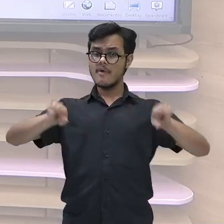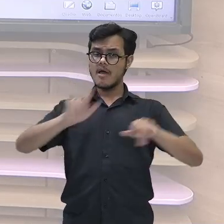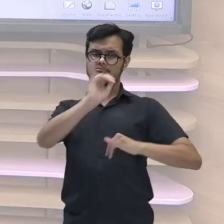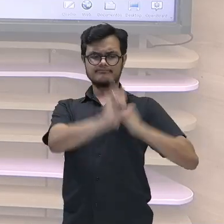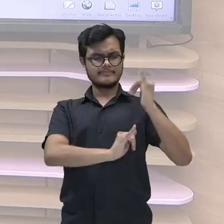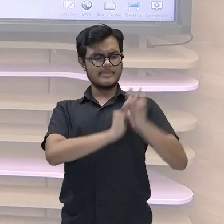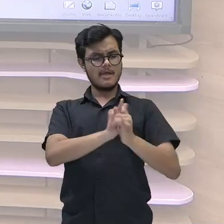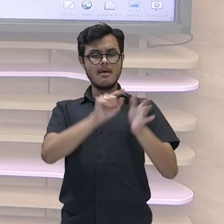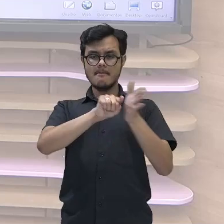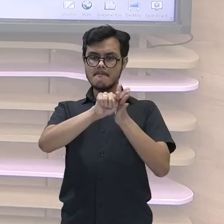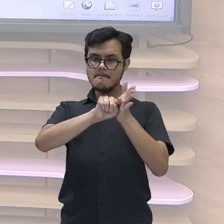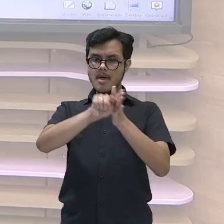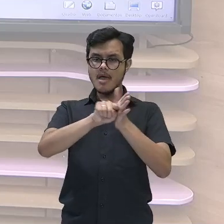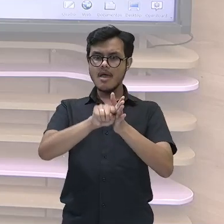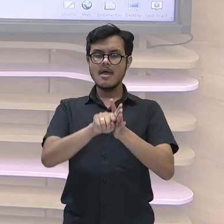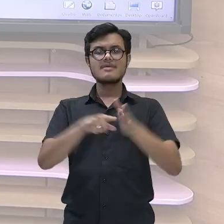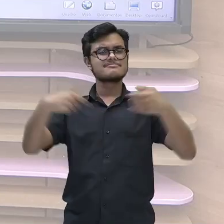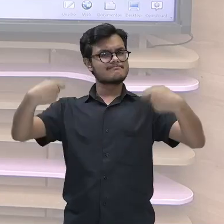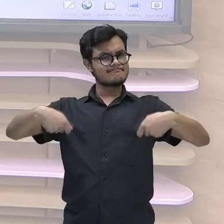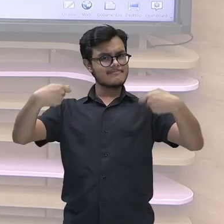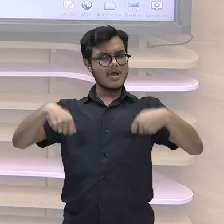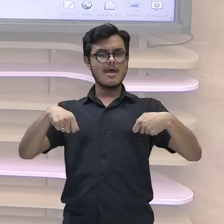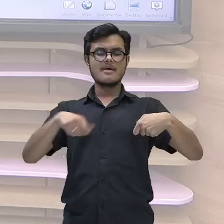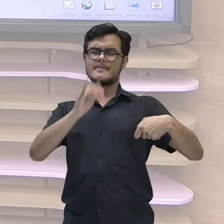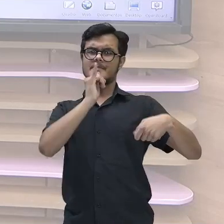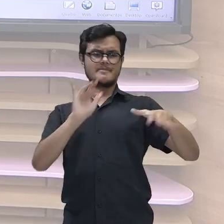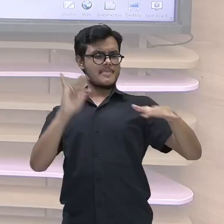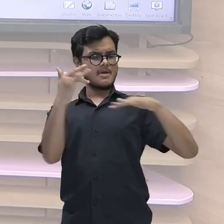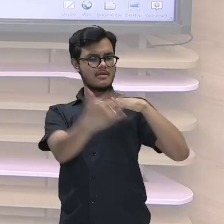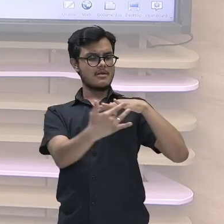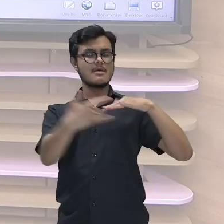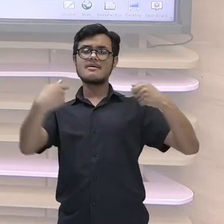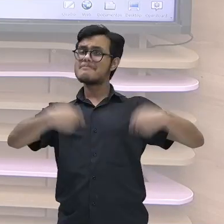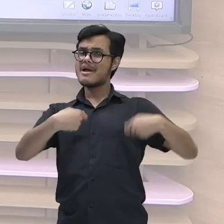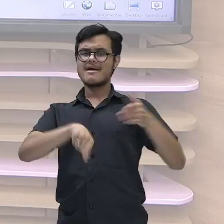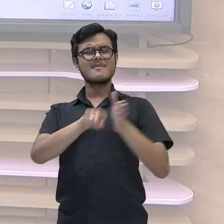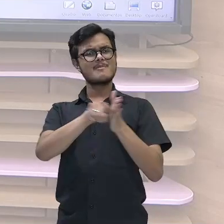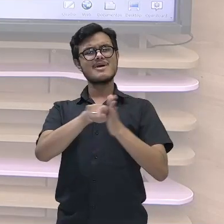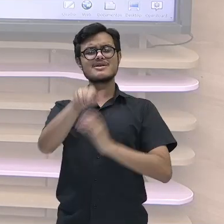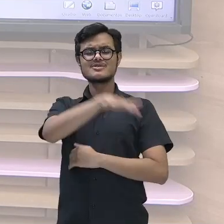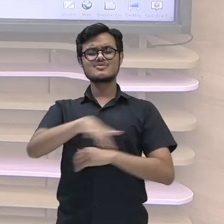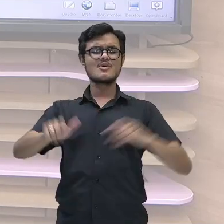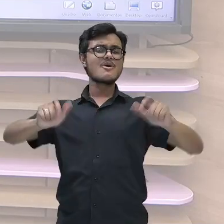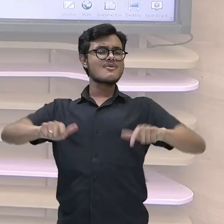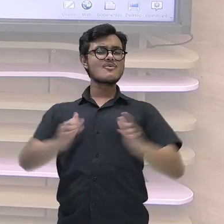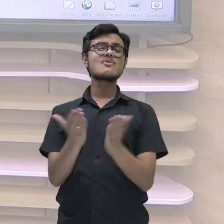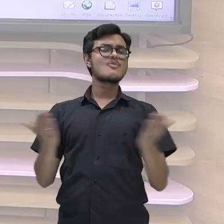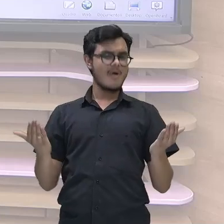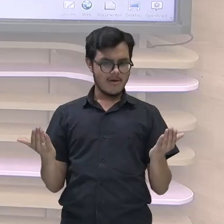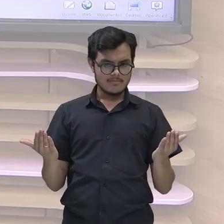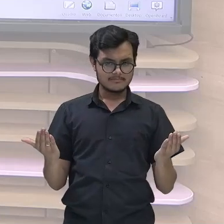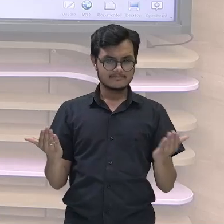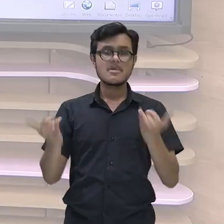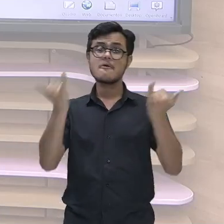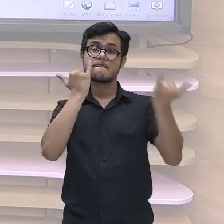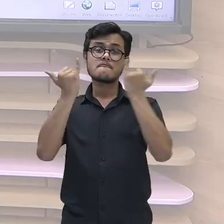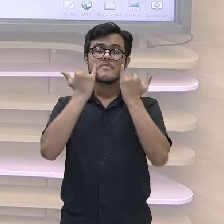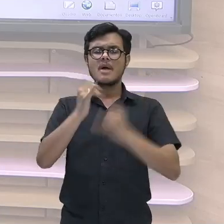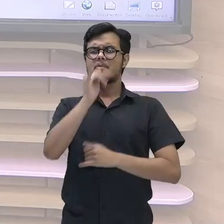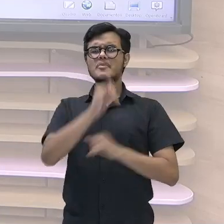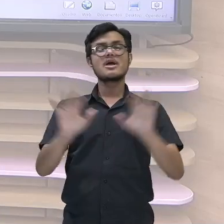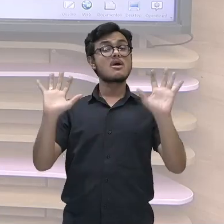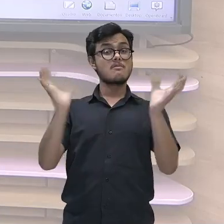internet, ou até mesmo nas redes sociais, você está obtendo ali uma informação sobre a questão climática